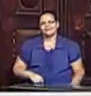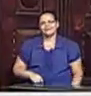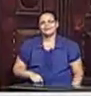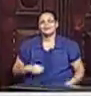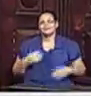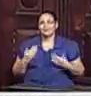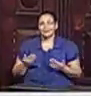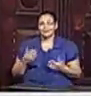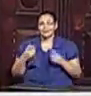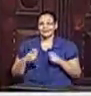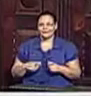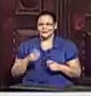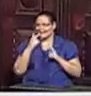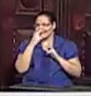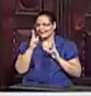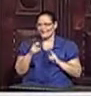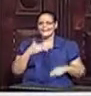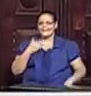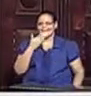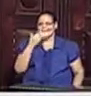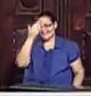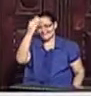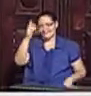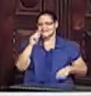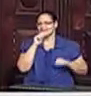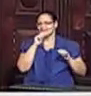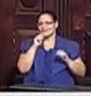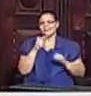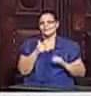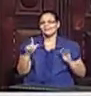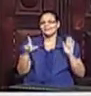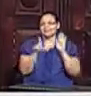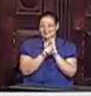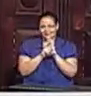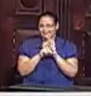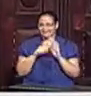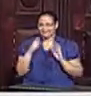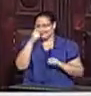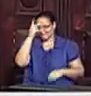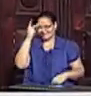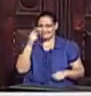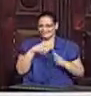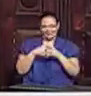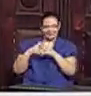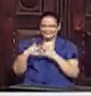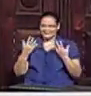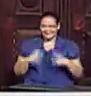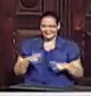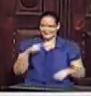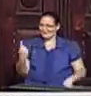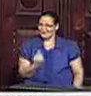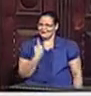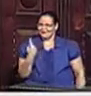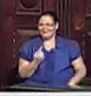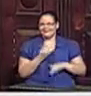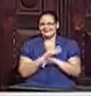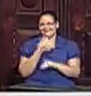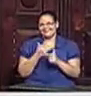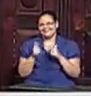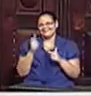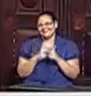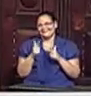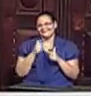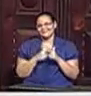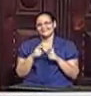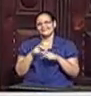Islâmico, uma terra sem lei, terra de ninguém. Ninguém mais quer passar por aqui e estamos nós aqui sozinhos a enfrentar esse problema.